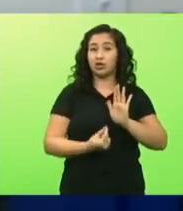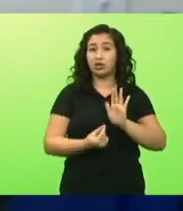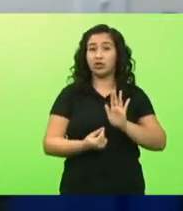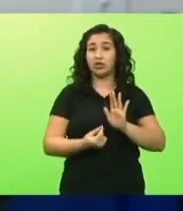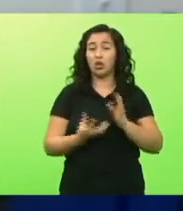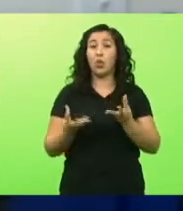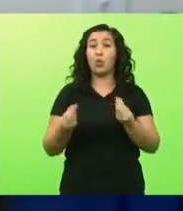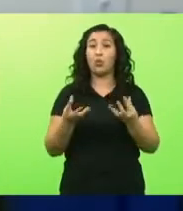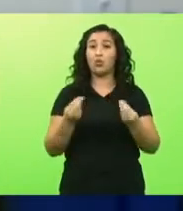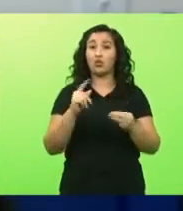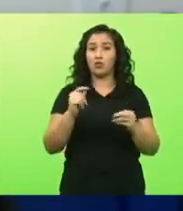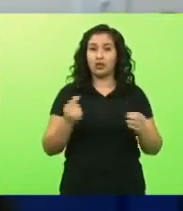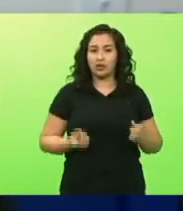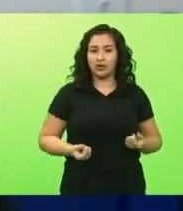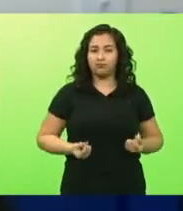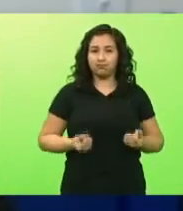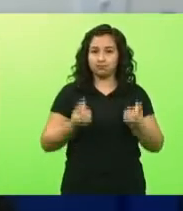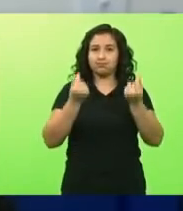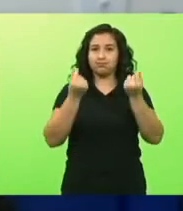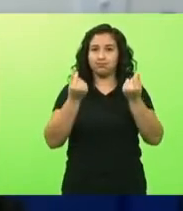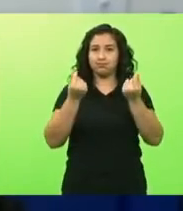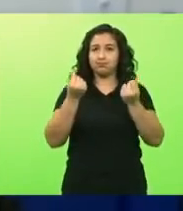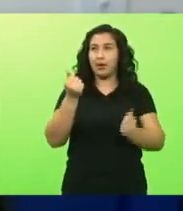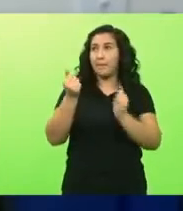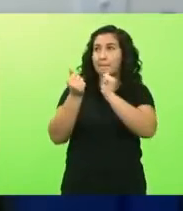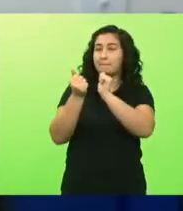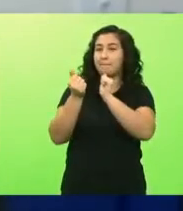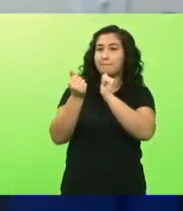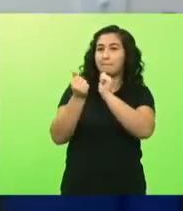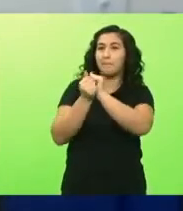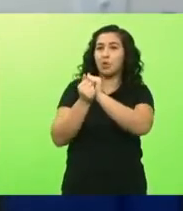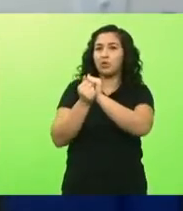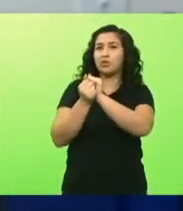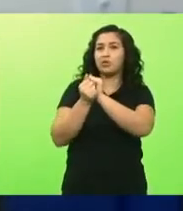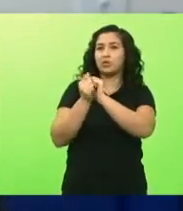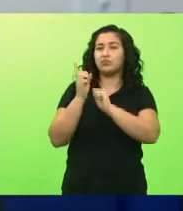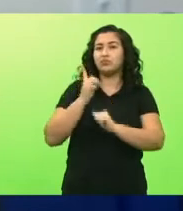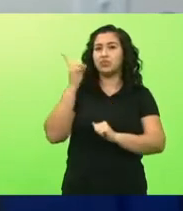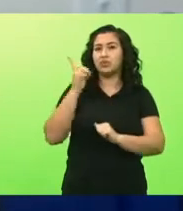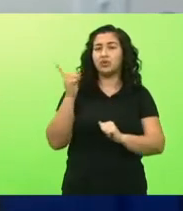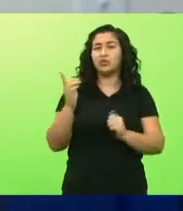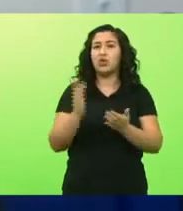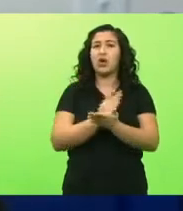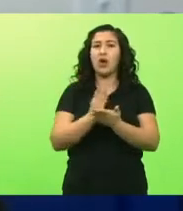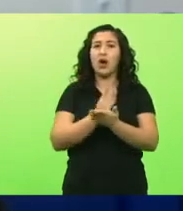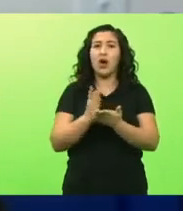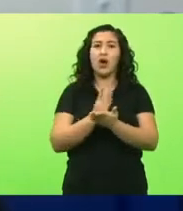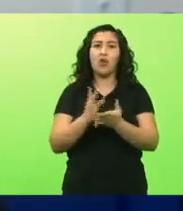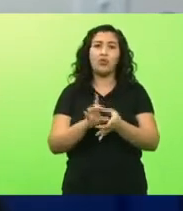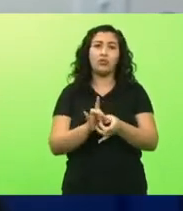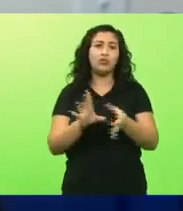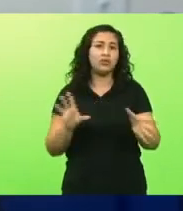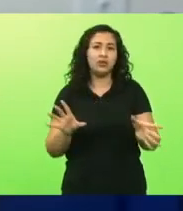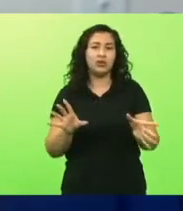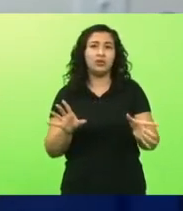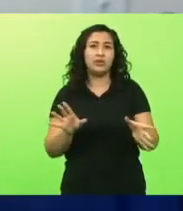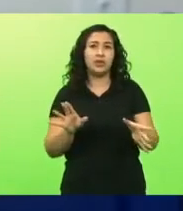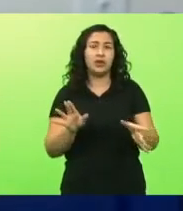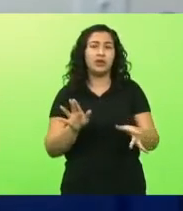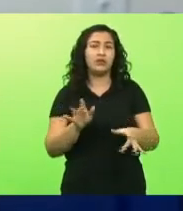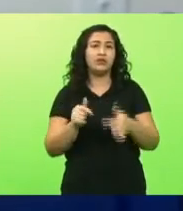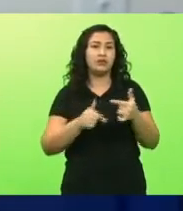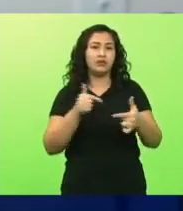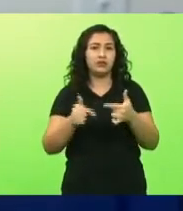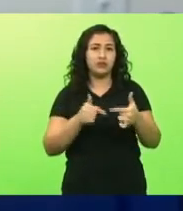for próspero, mais próximo de Deus você chega. Alguns liberais, como John Locke, que trabalha na questão da